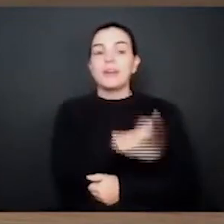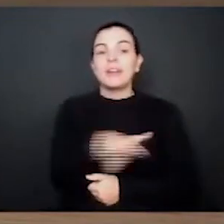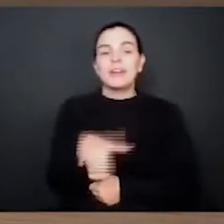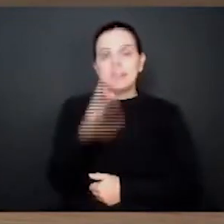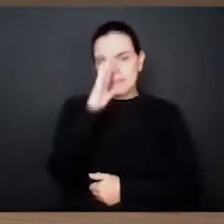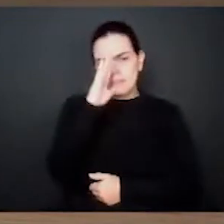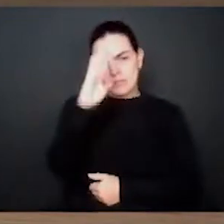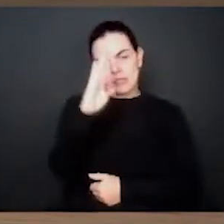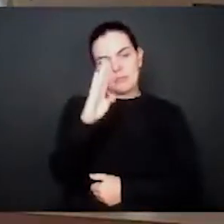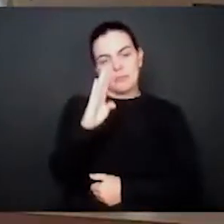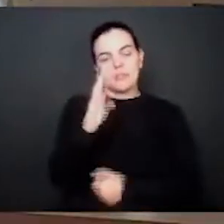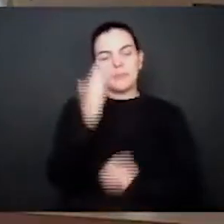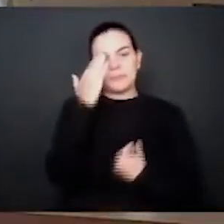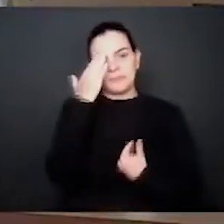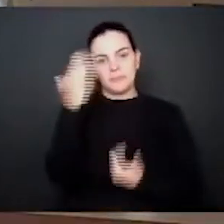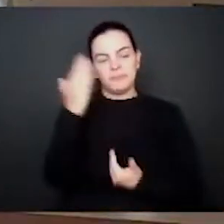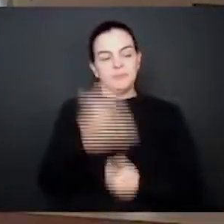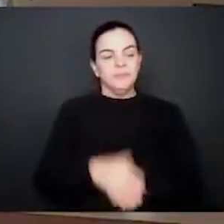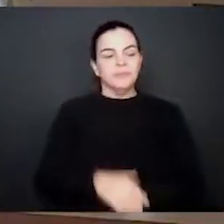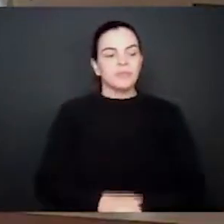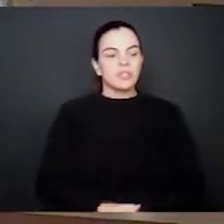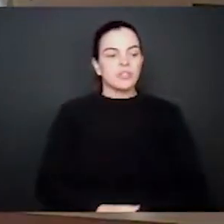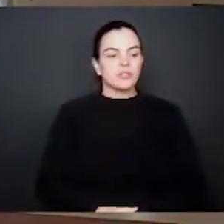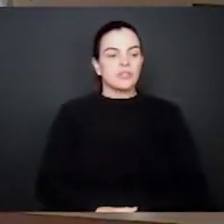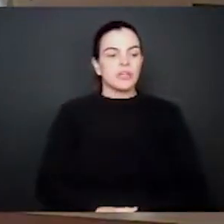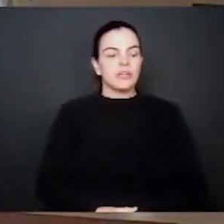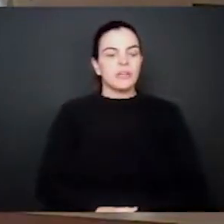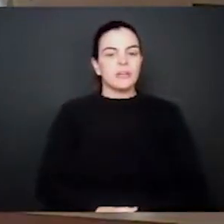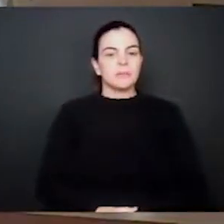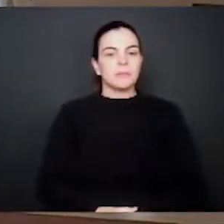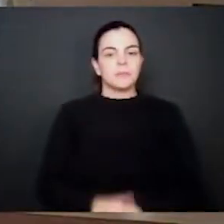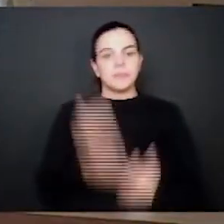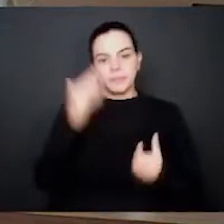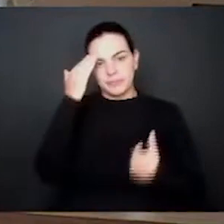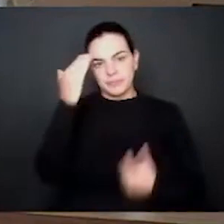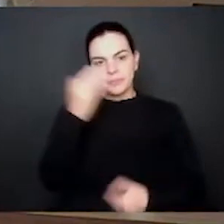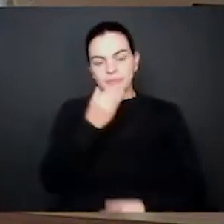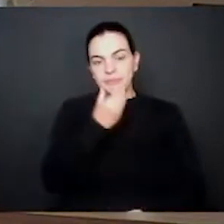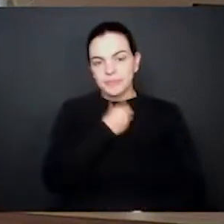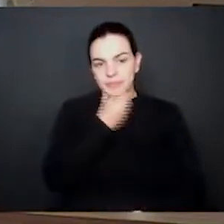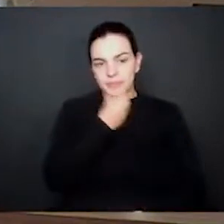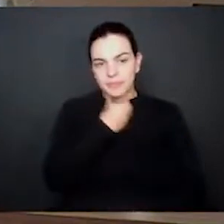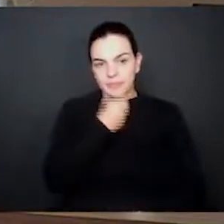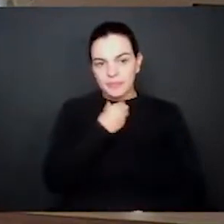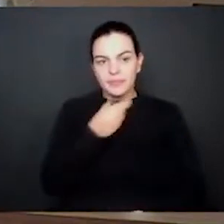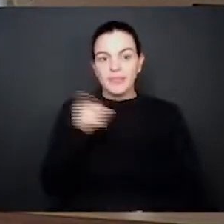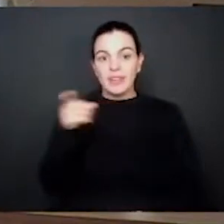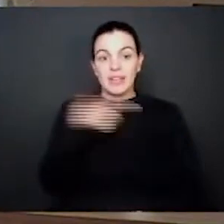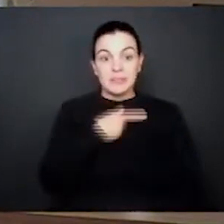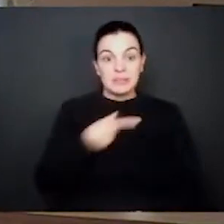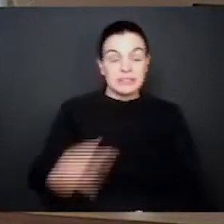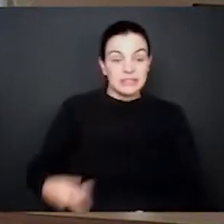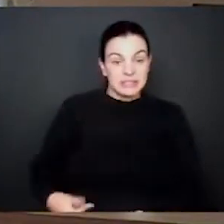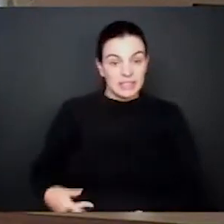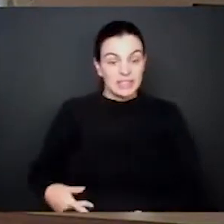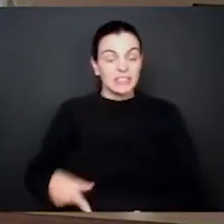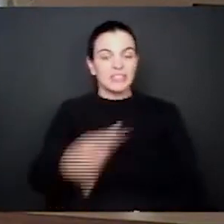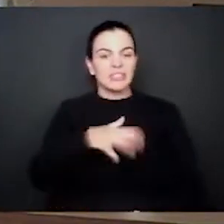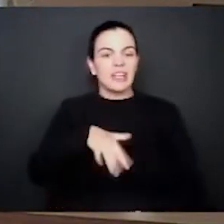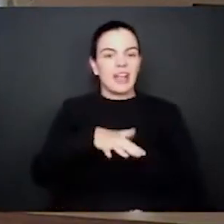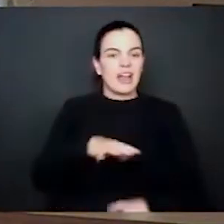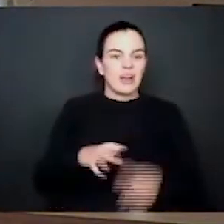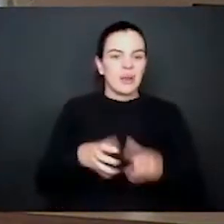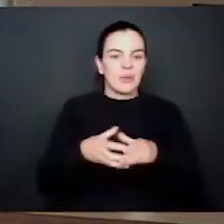e obrigado. Obrigada, vereador Marcos Vieira, que hoje preside a Comissão de Educação, que eu já tive a honra de presidir no meu primeiro ano de